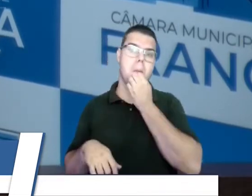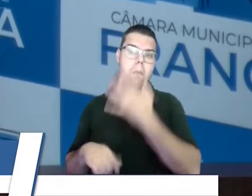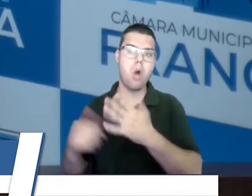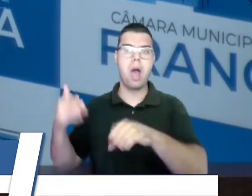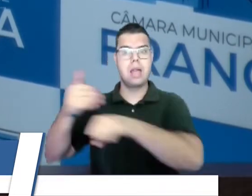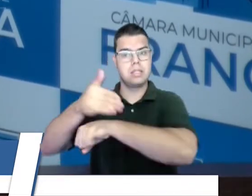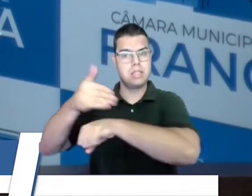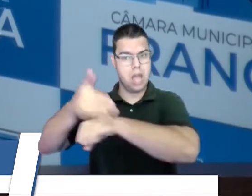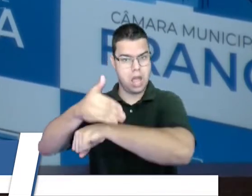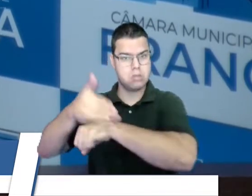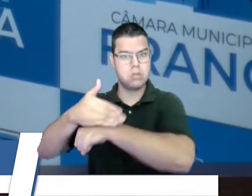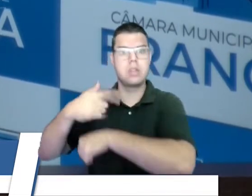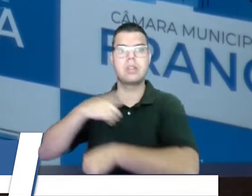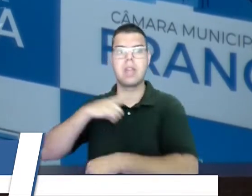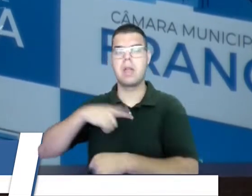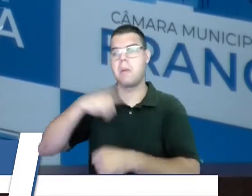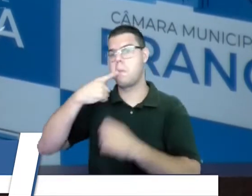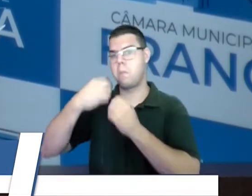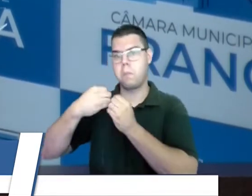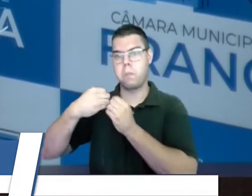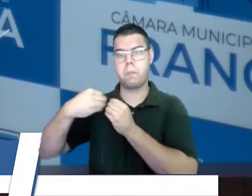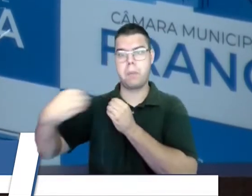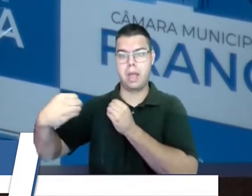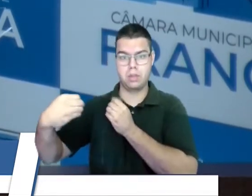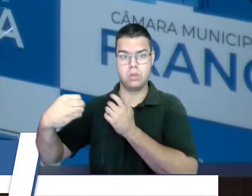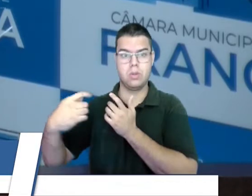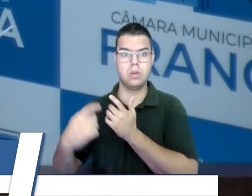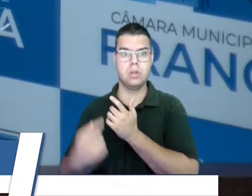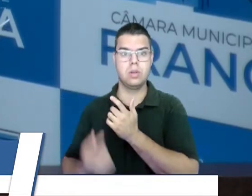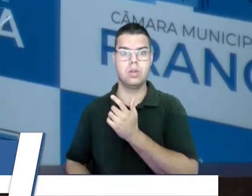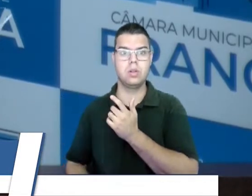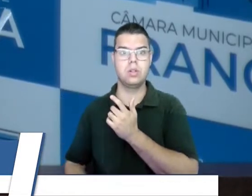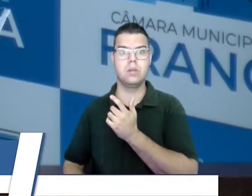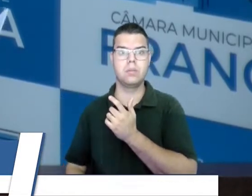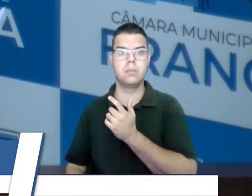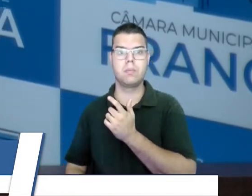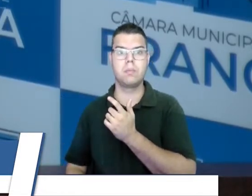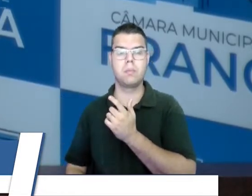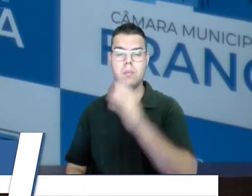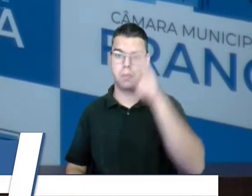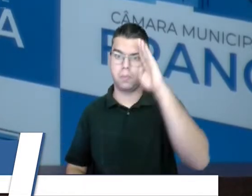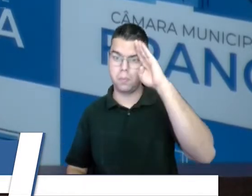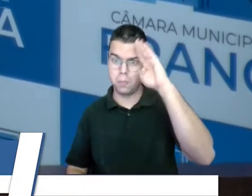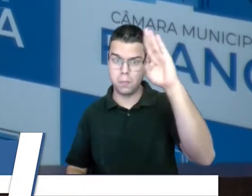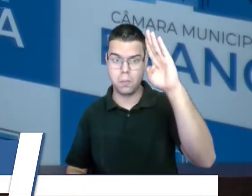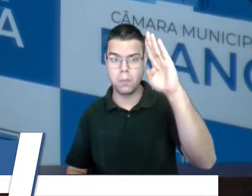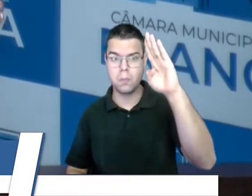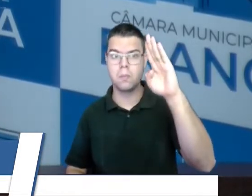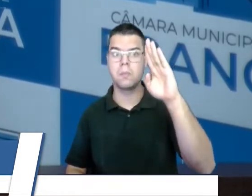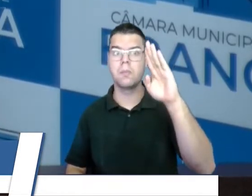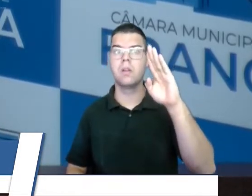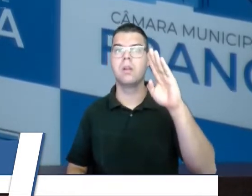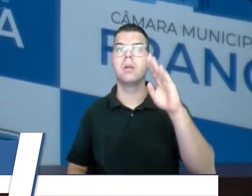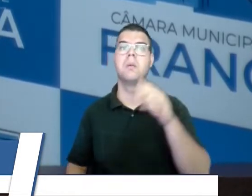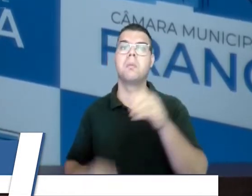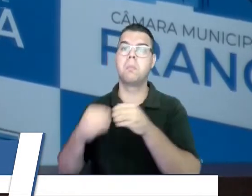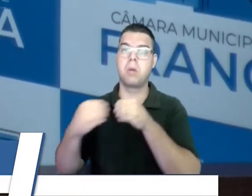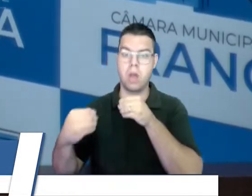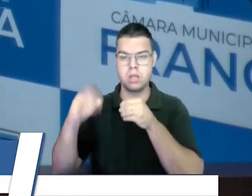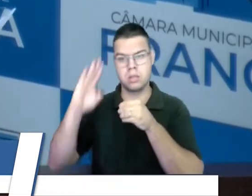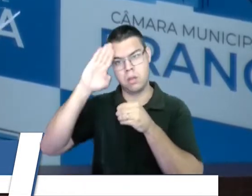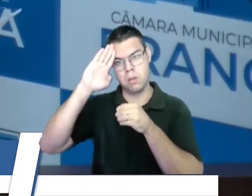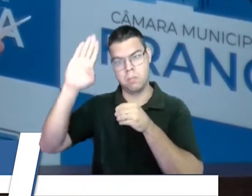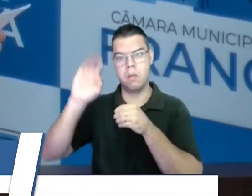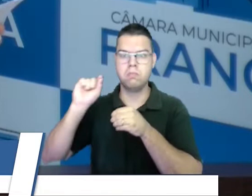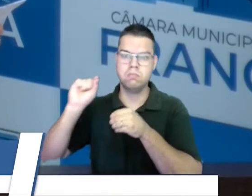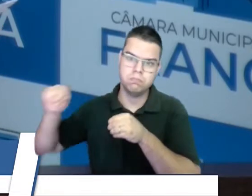aos localizados, a cidade está situada aos principais, localizada próxima aos principais